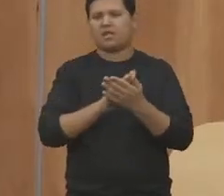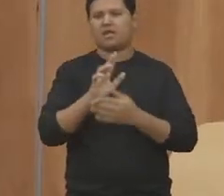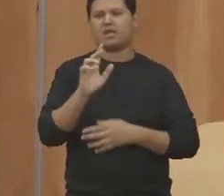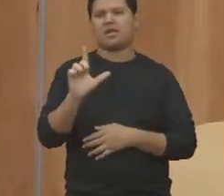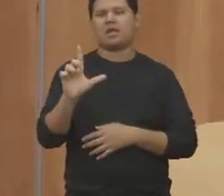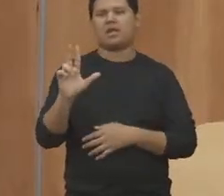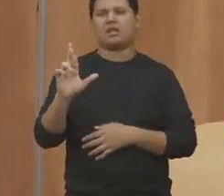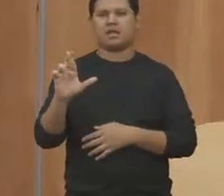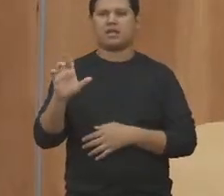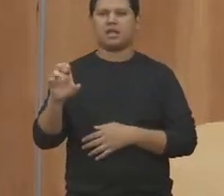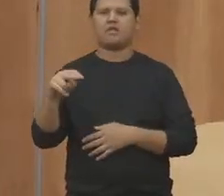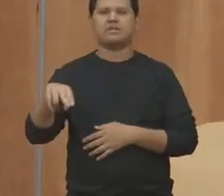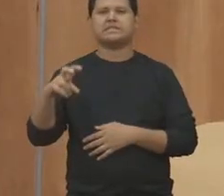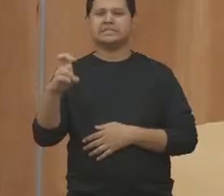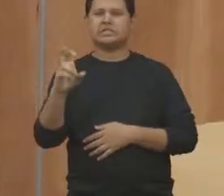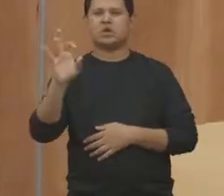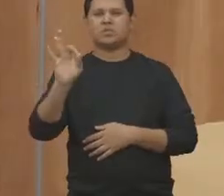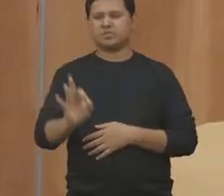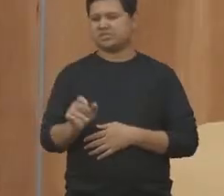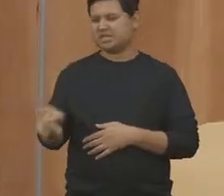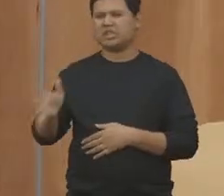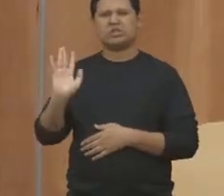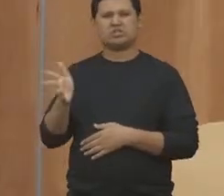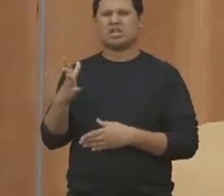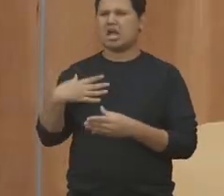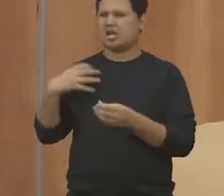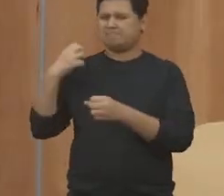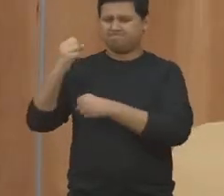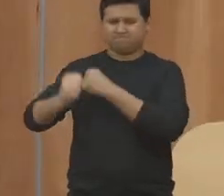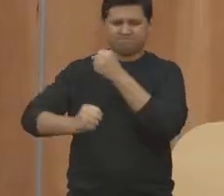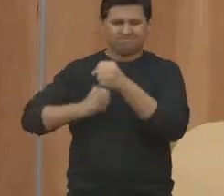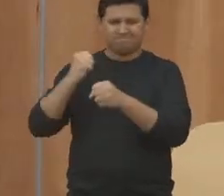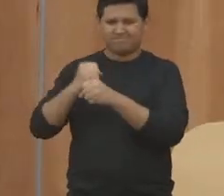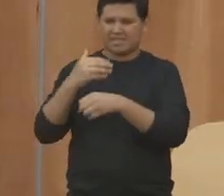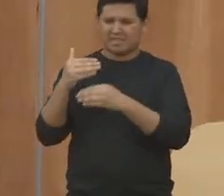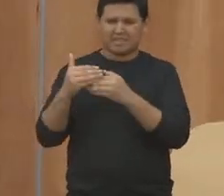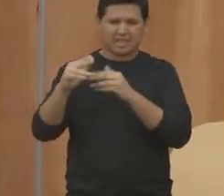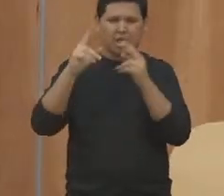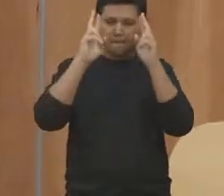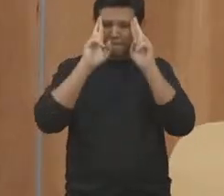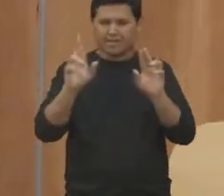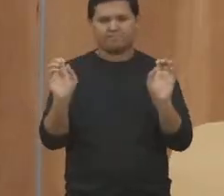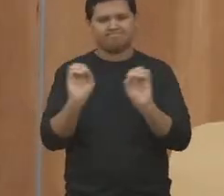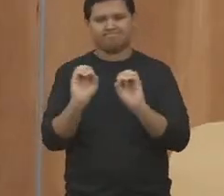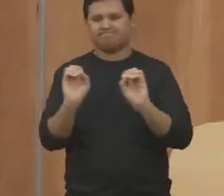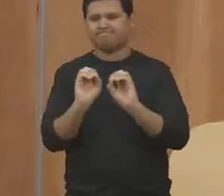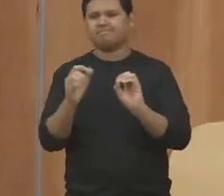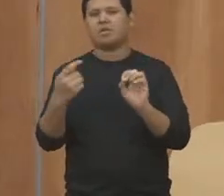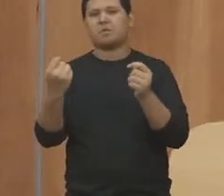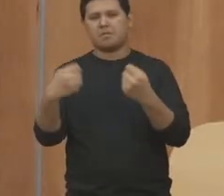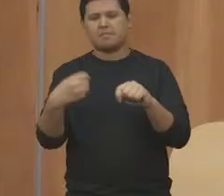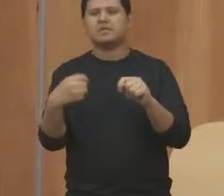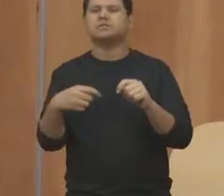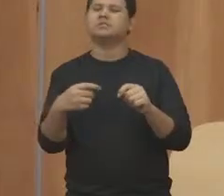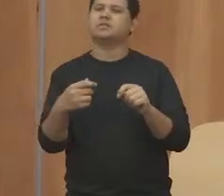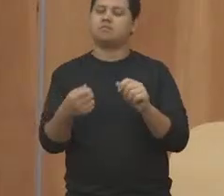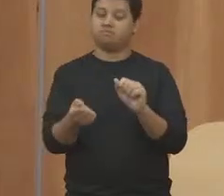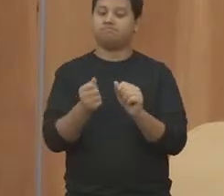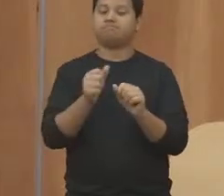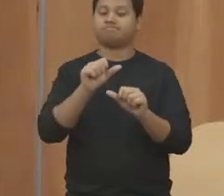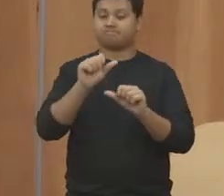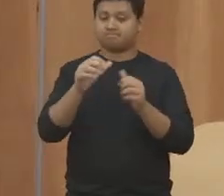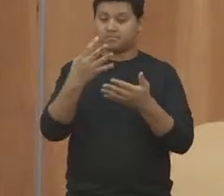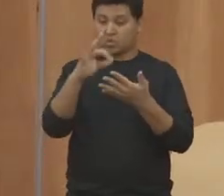de 5% de comprometimento, ele já vem há vários anos desrespeitando isso, então ele exige uma certa urgência. Eu